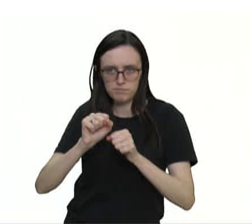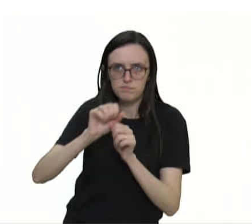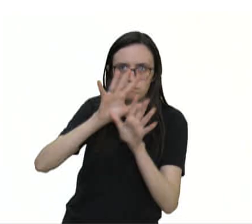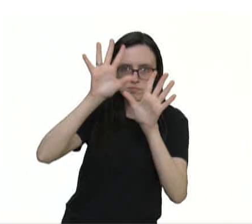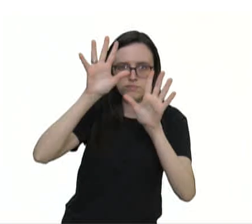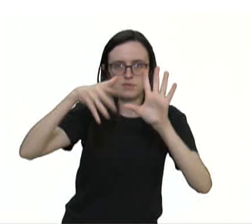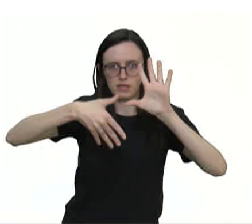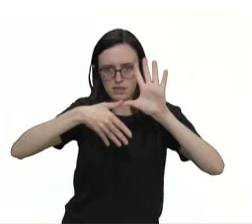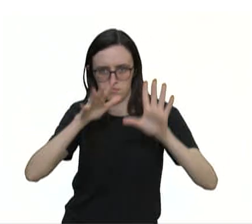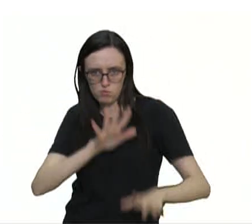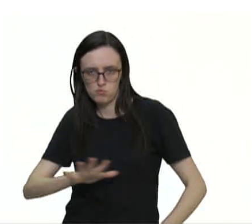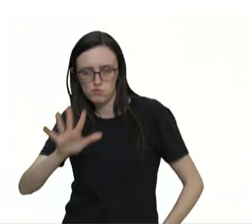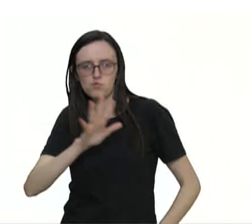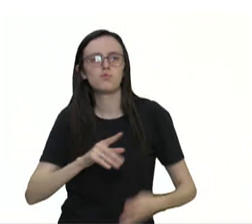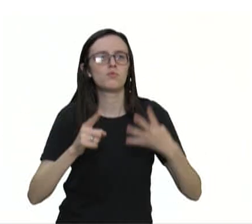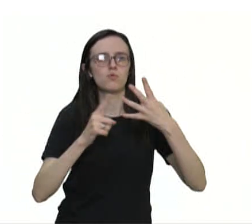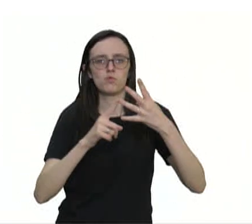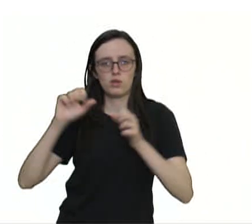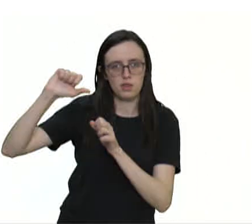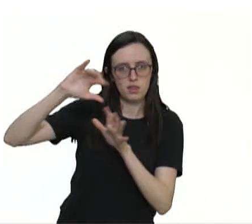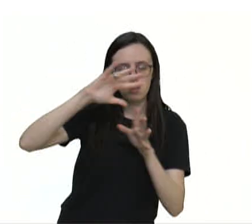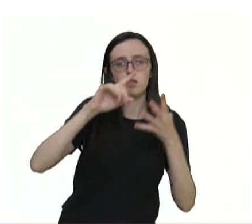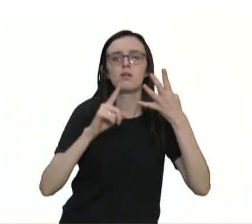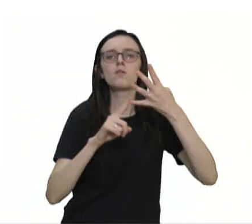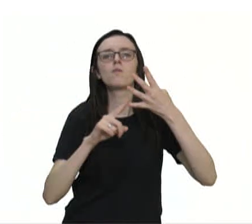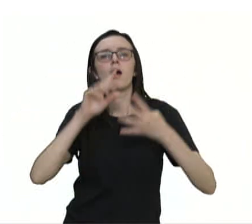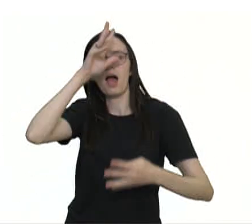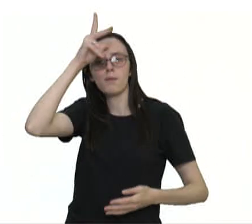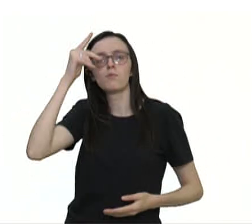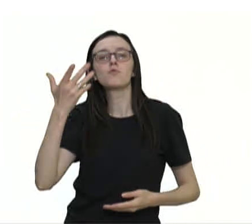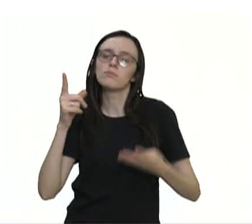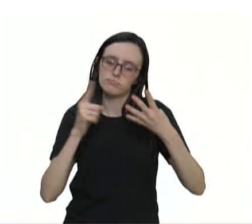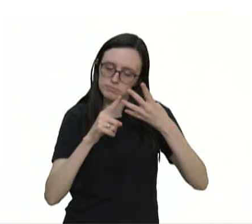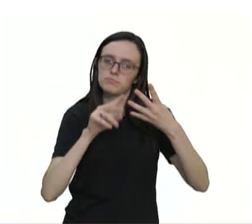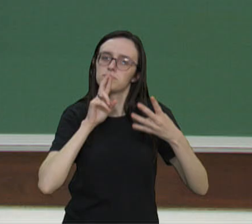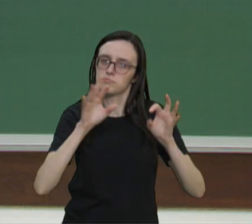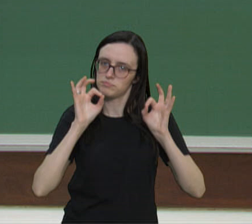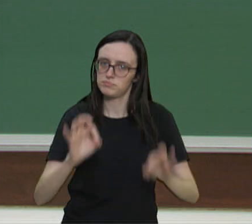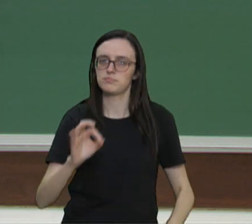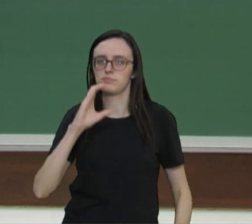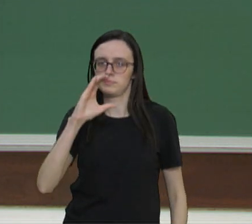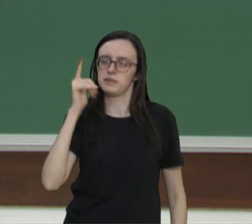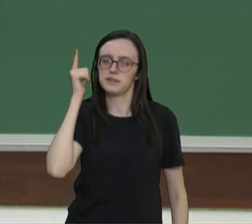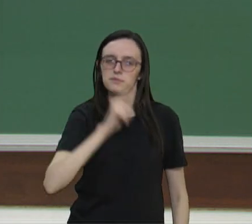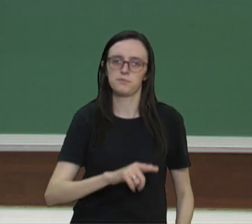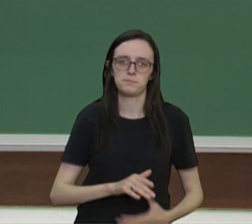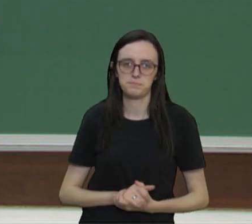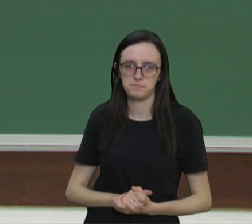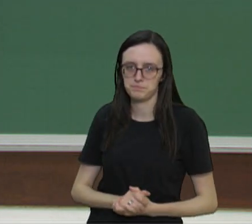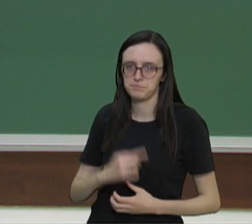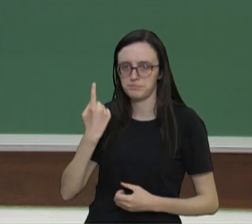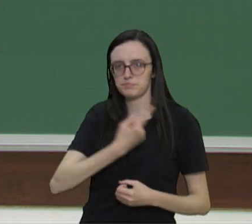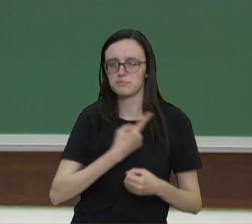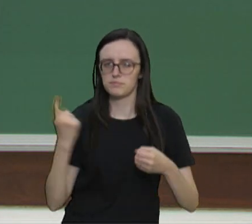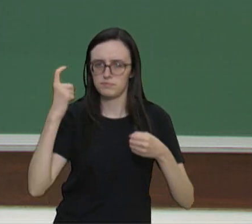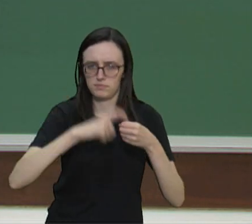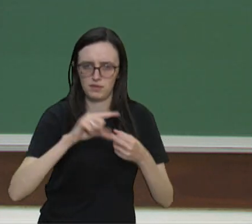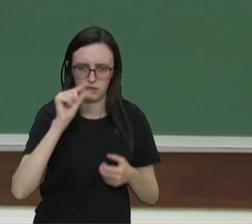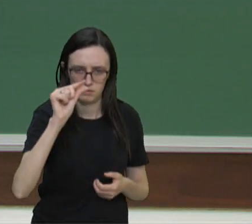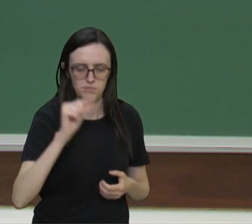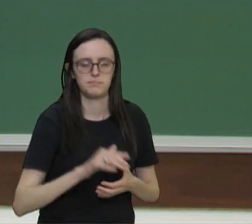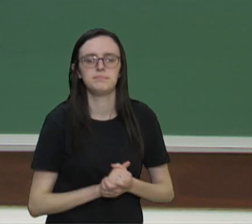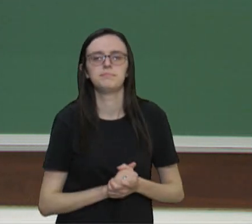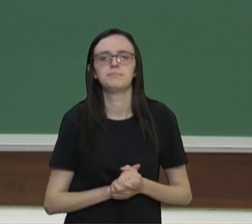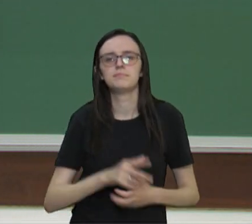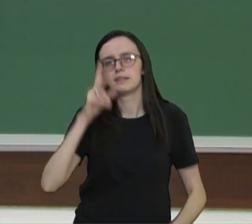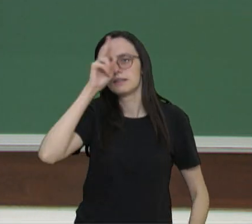letra D, Amazônia? Se você marcou a letra C, é o litoral, acertou. Então, Então vamos retomar um pouquinho. Lembra